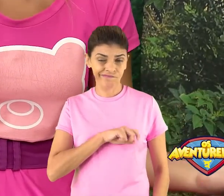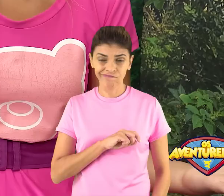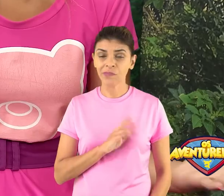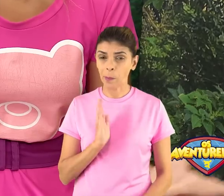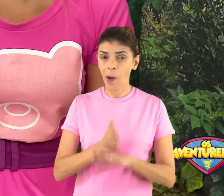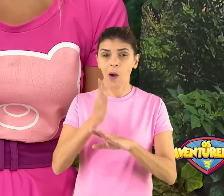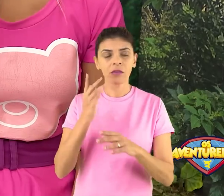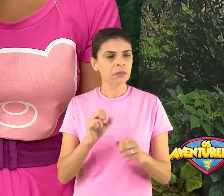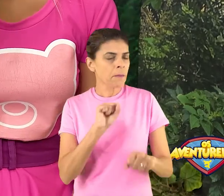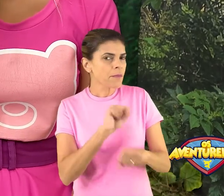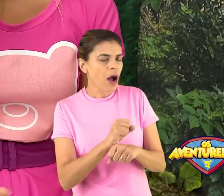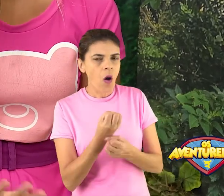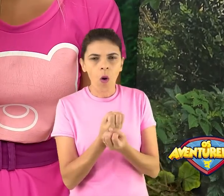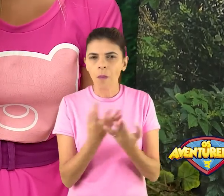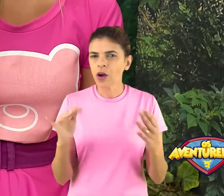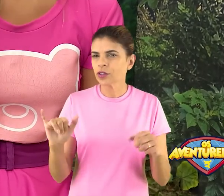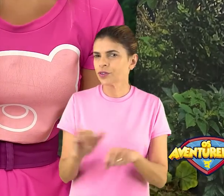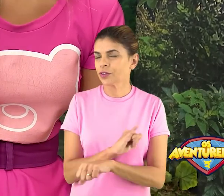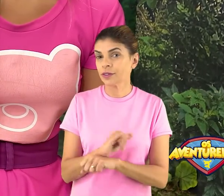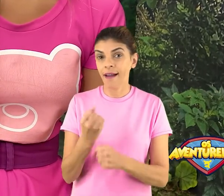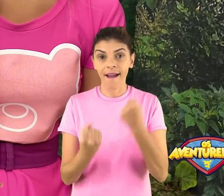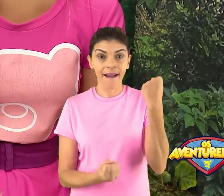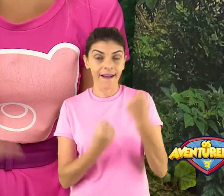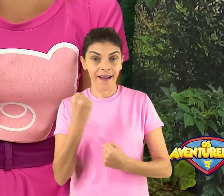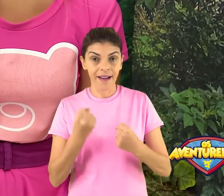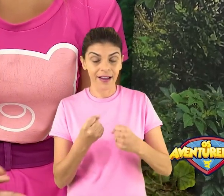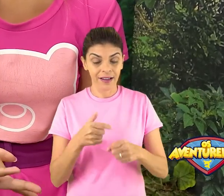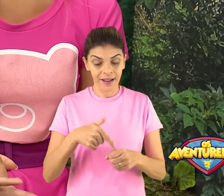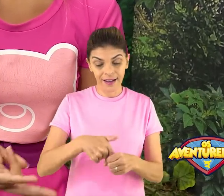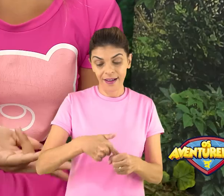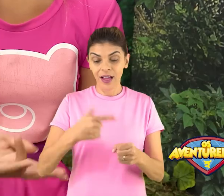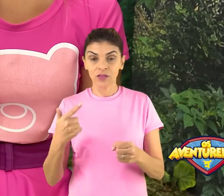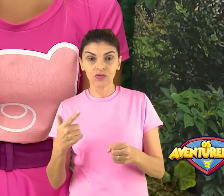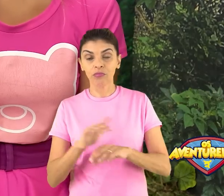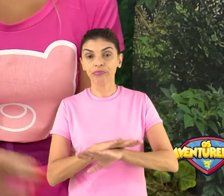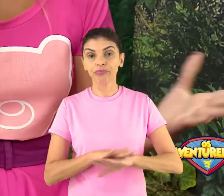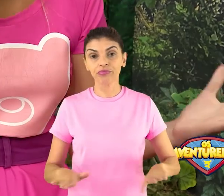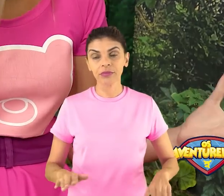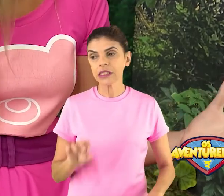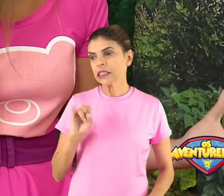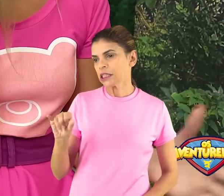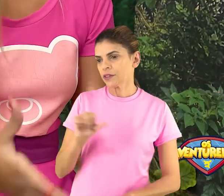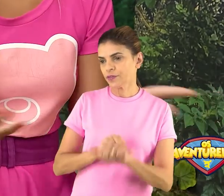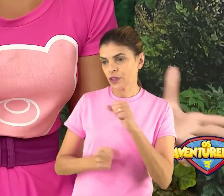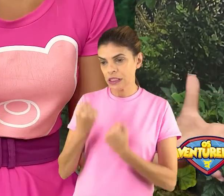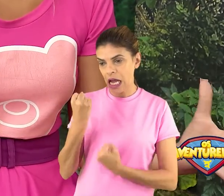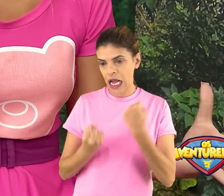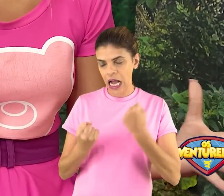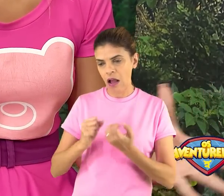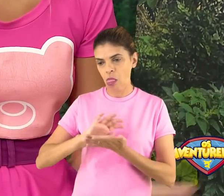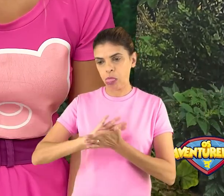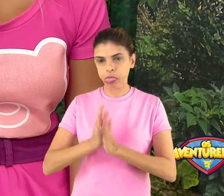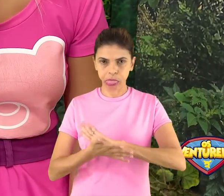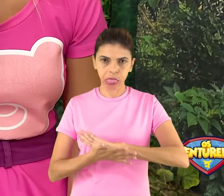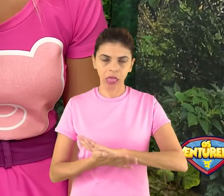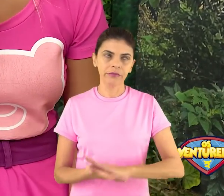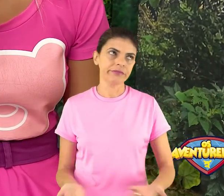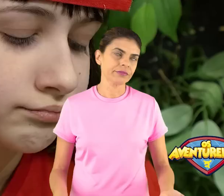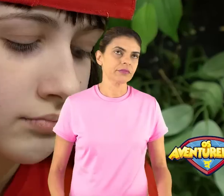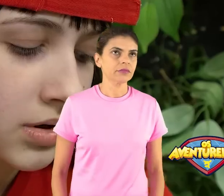parar de funcionar Se fosse um carro Era só tirar a gasolina que ele parava Se fosse um carro ia esmagar ele, né?